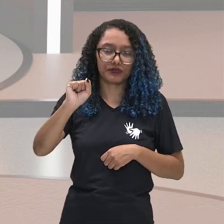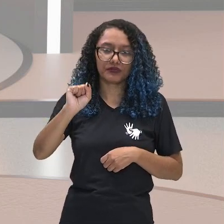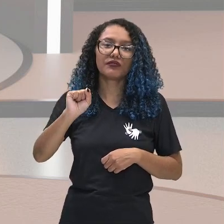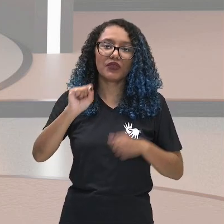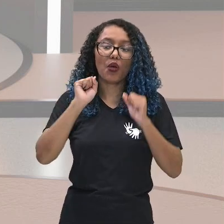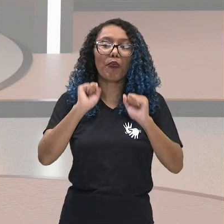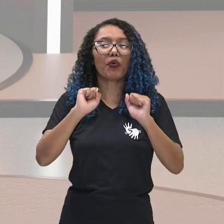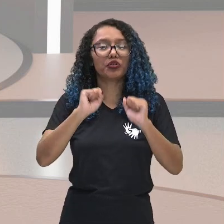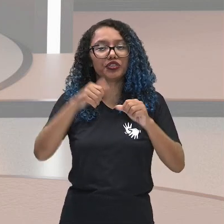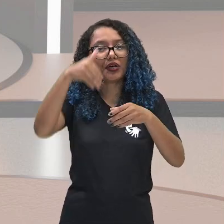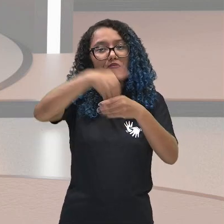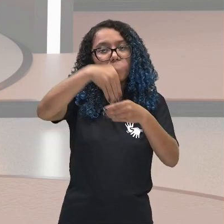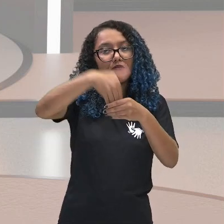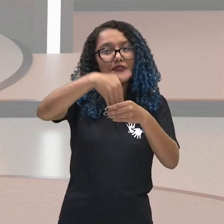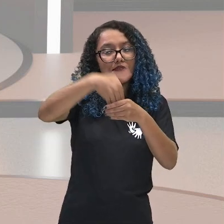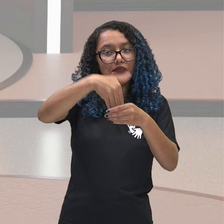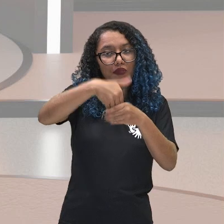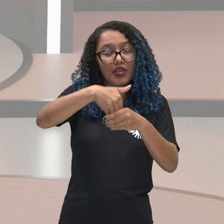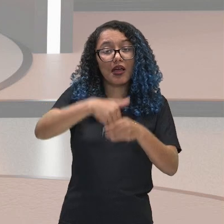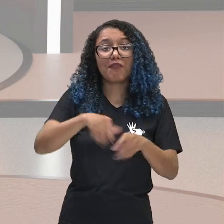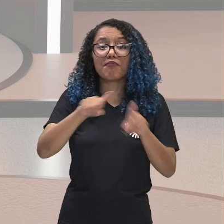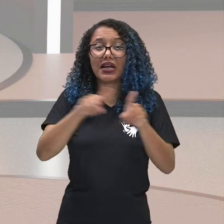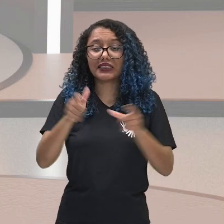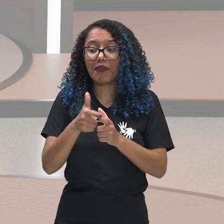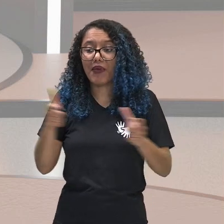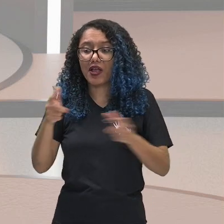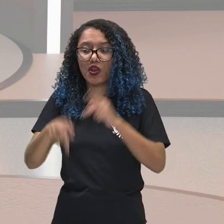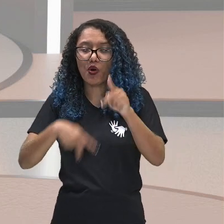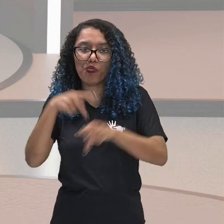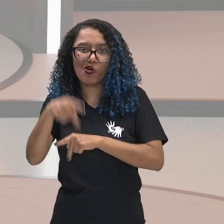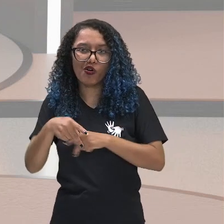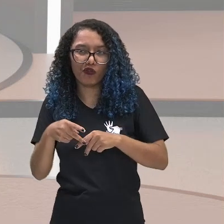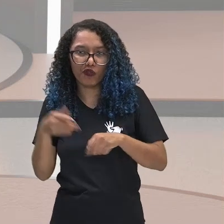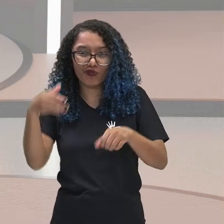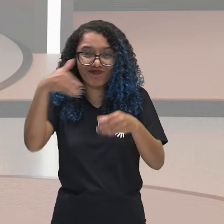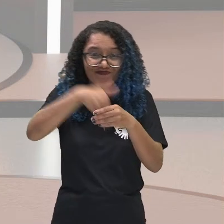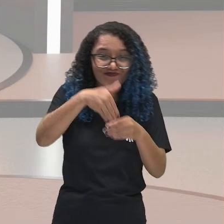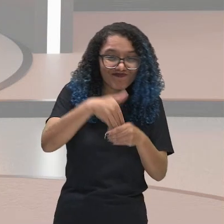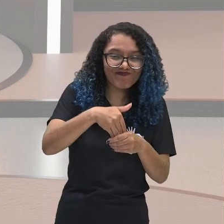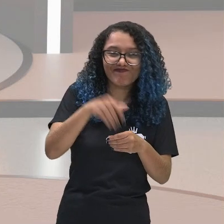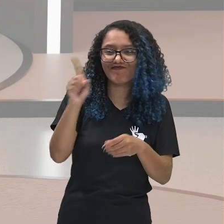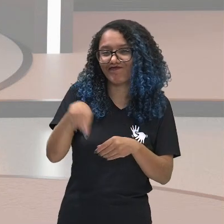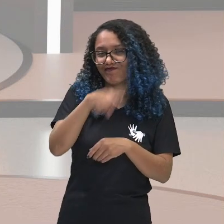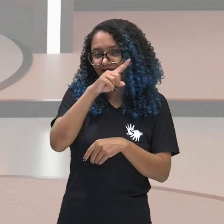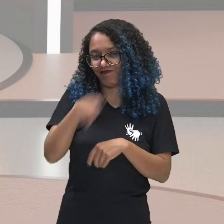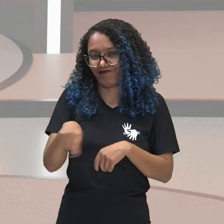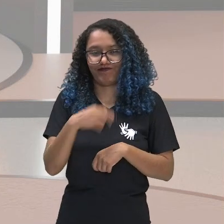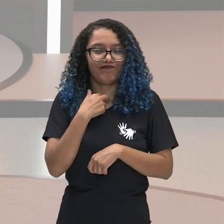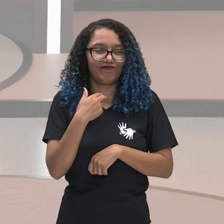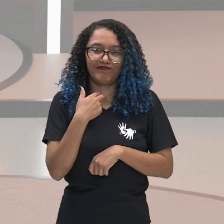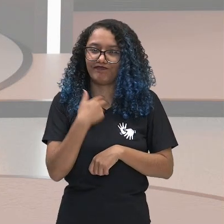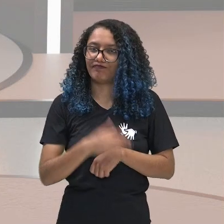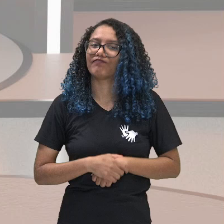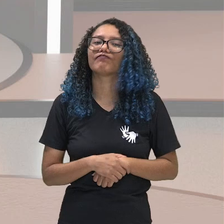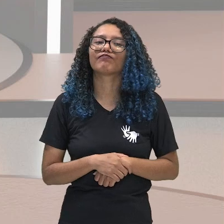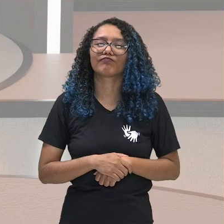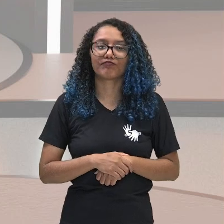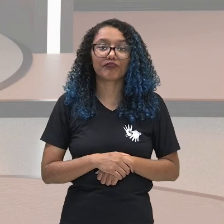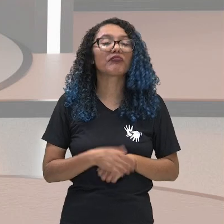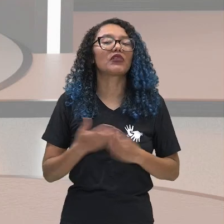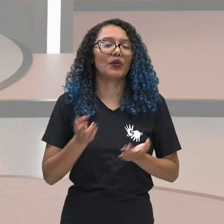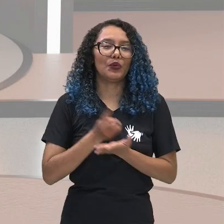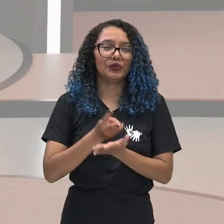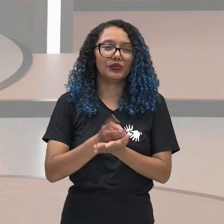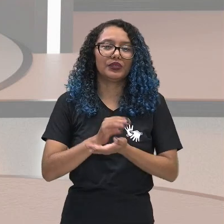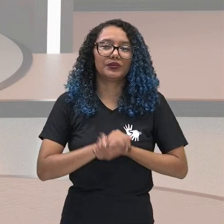mesmo, votar, enquanto a maioria da população não tinha esse acesso. Vamos adiante? Olha só. O Pedro I, então,